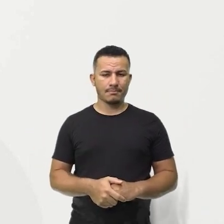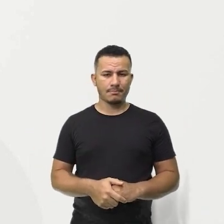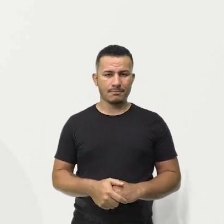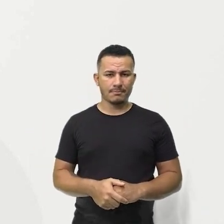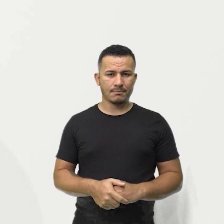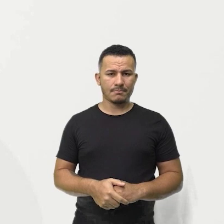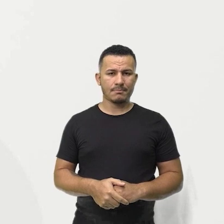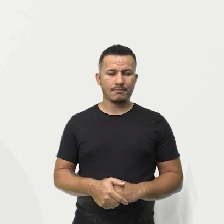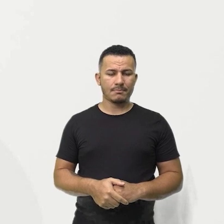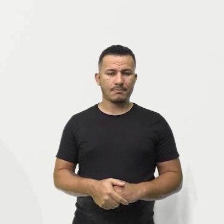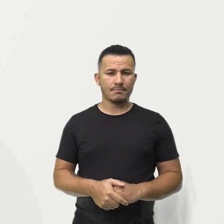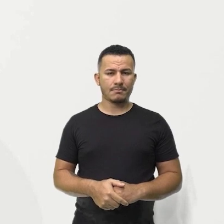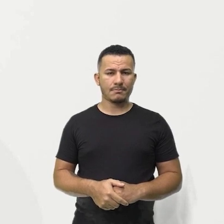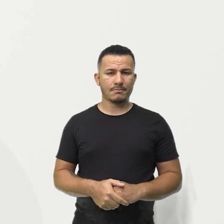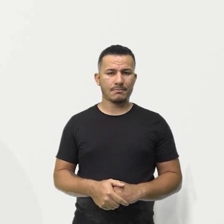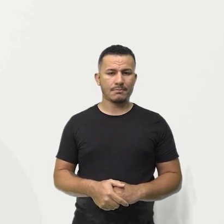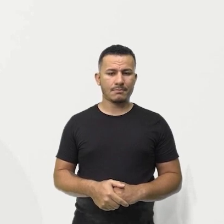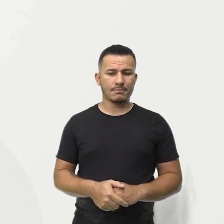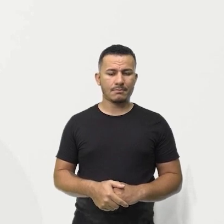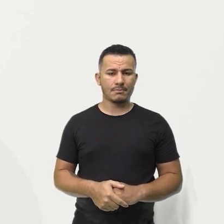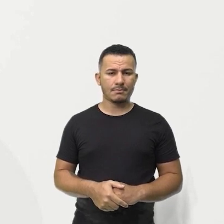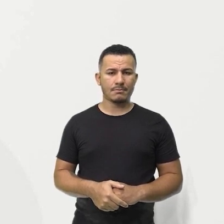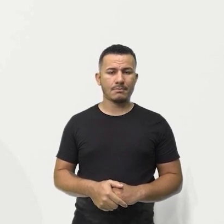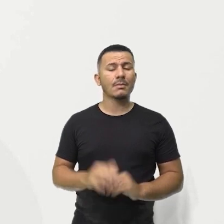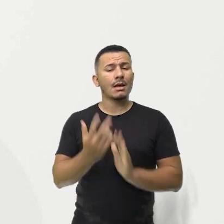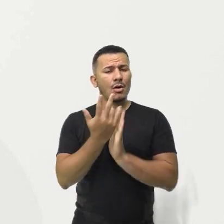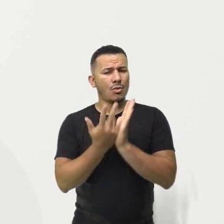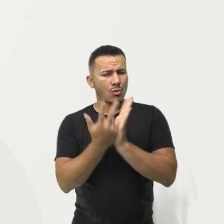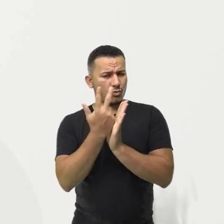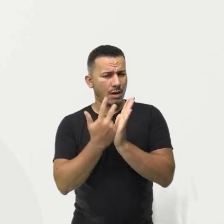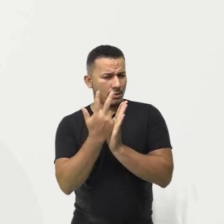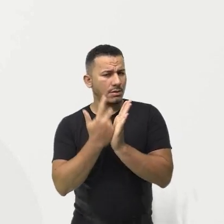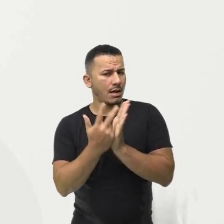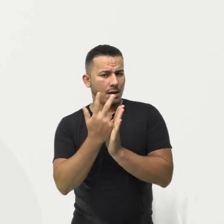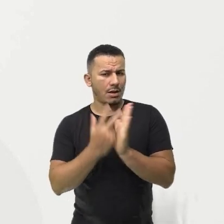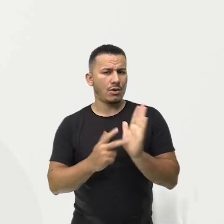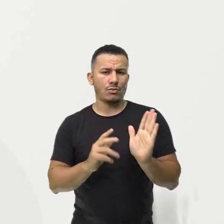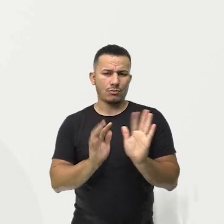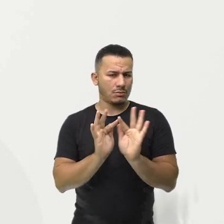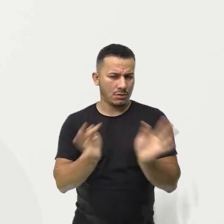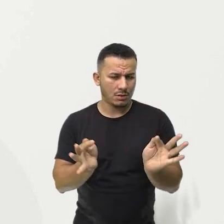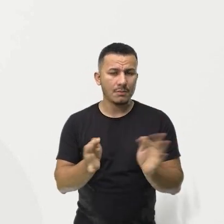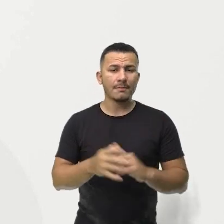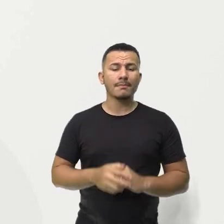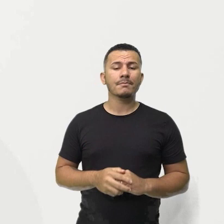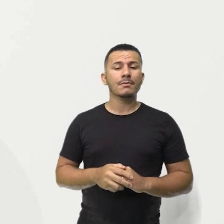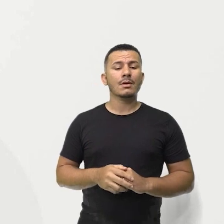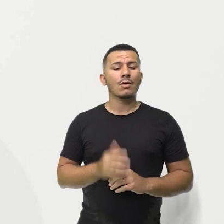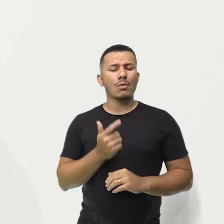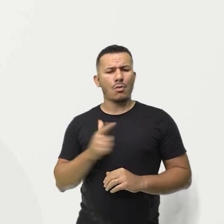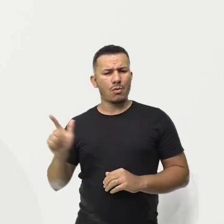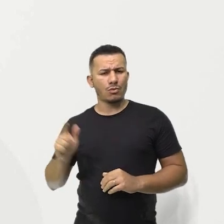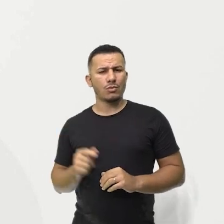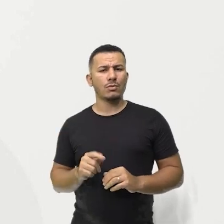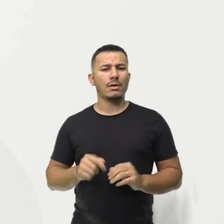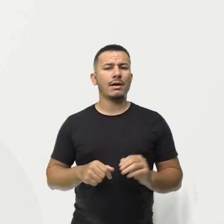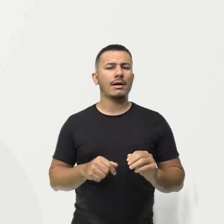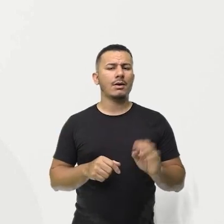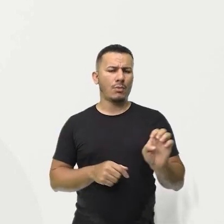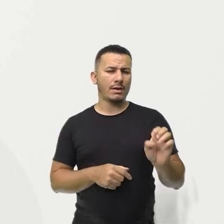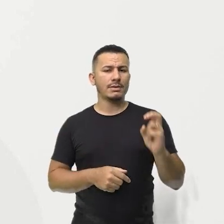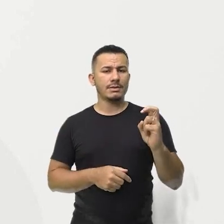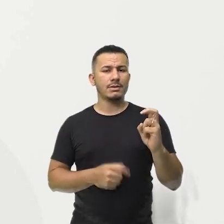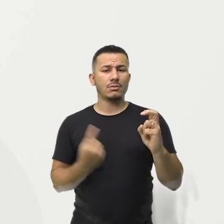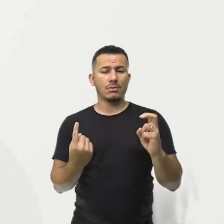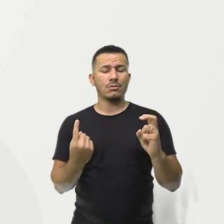5 e 3, 5 para x, 3 para y. 5 para x, 3 para y.